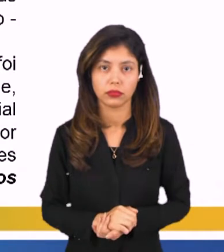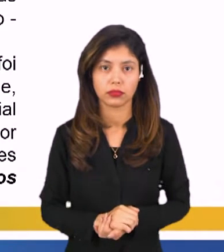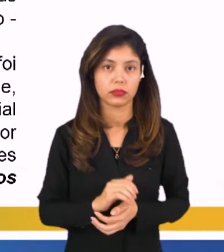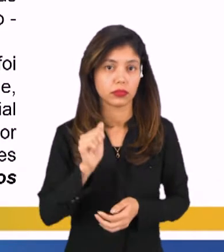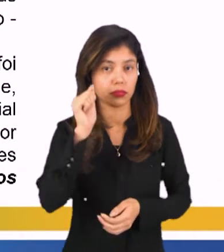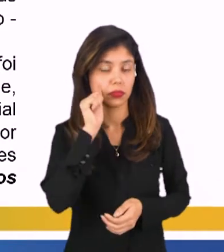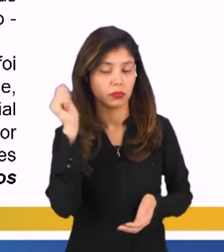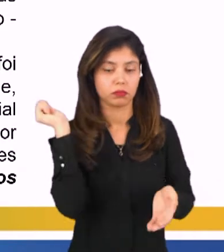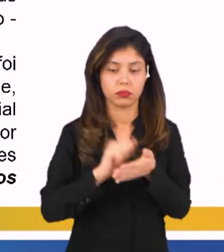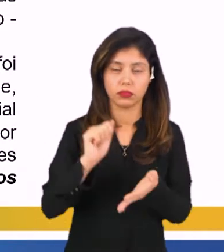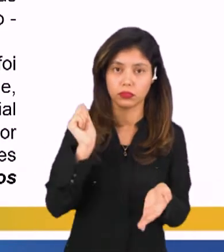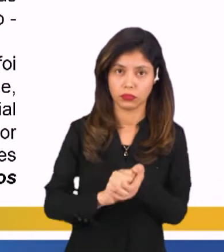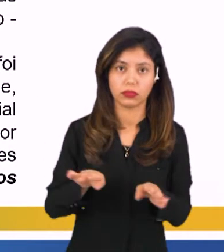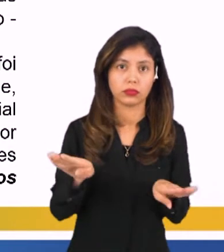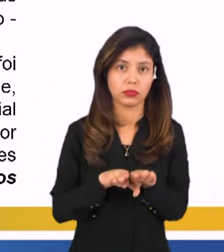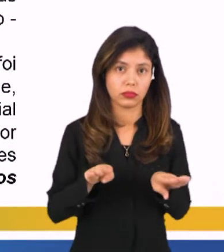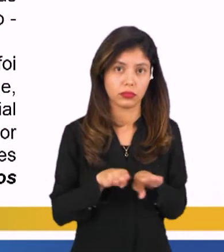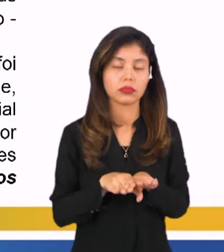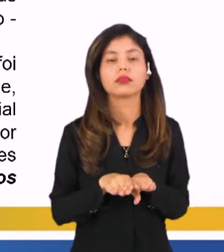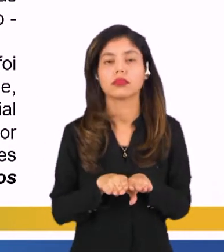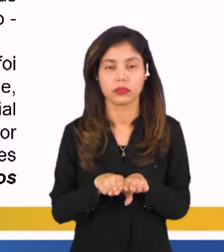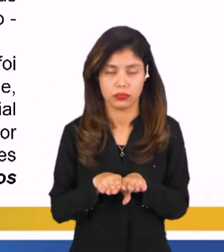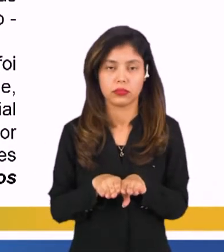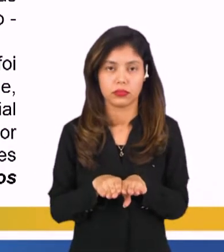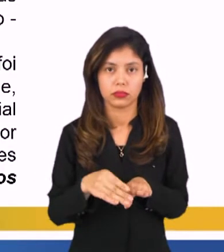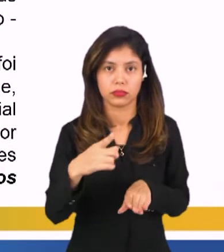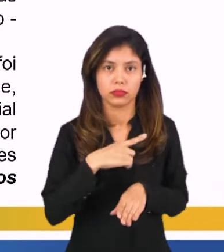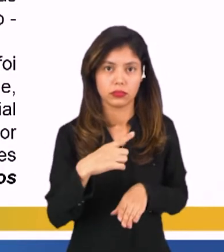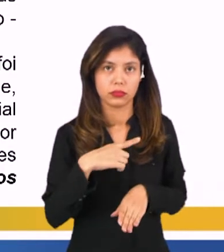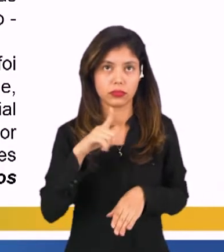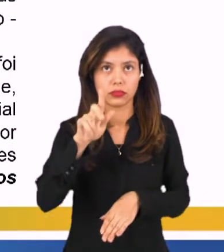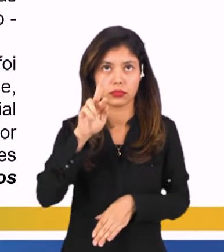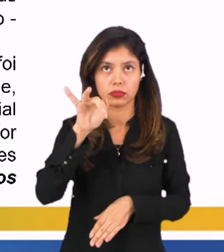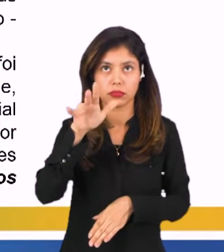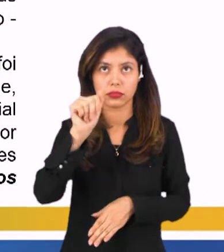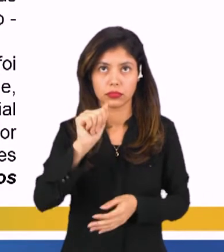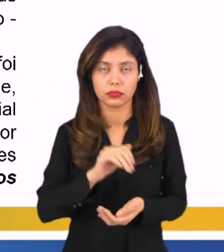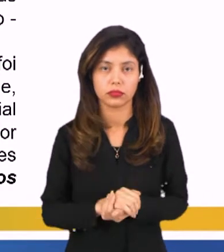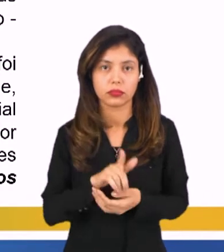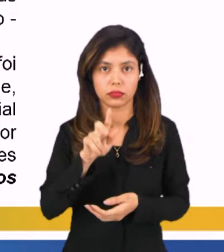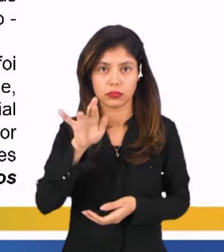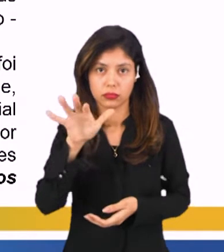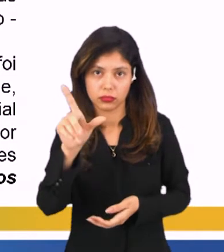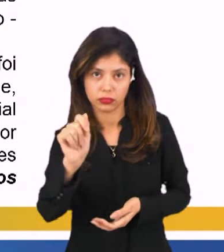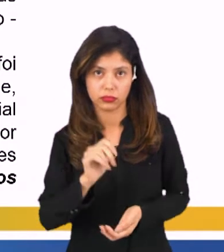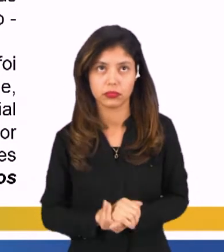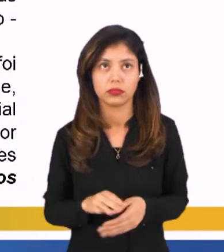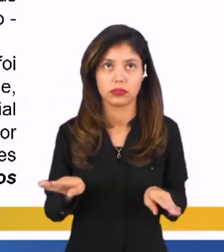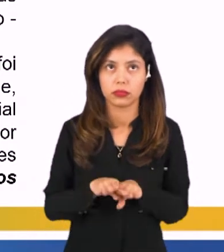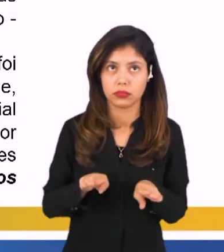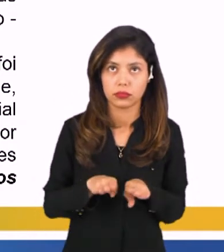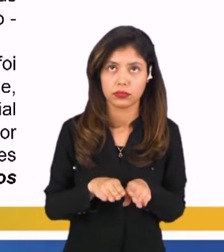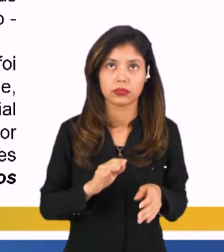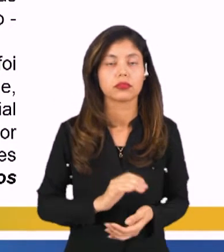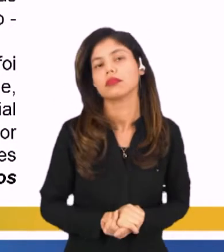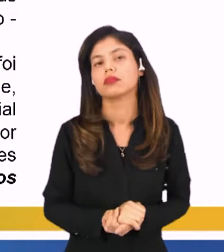Autobiografía. La autobiografía de Gabriel García Márquez, ¿ok?